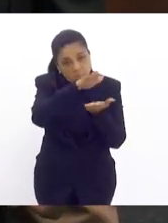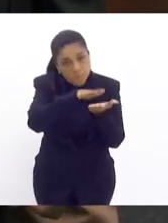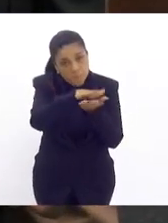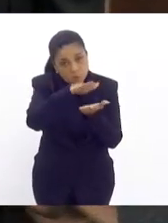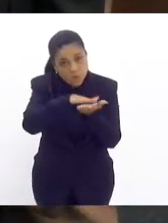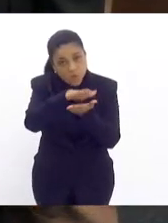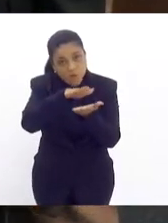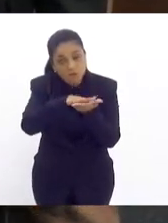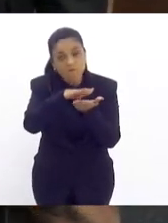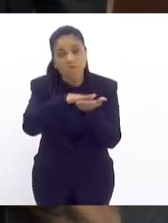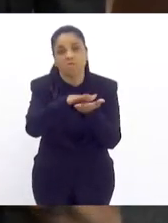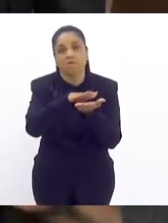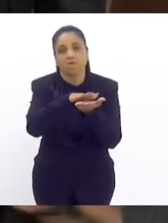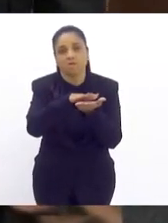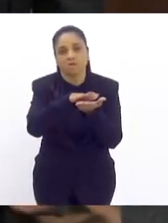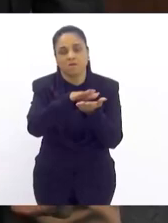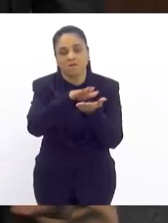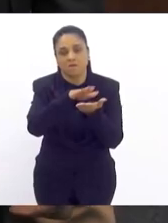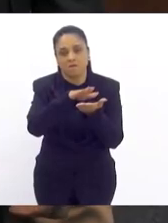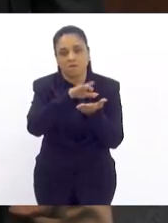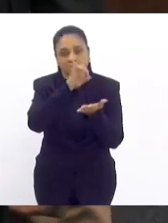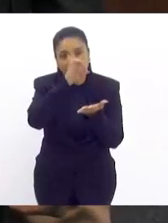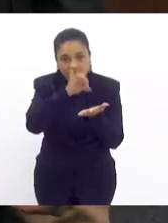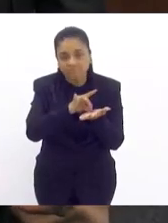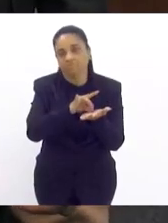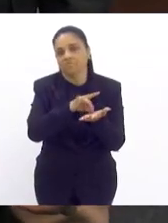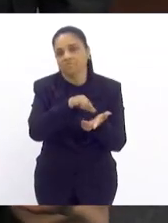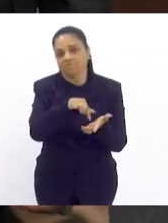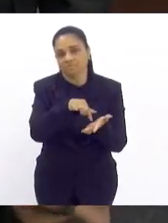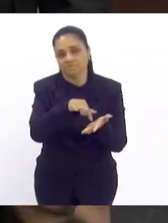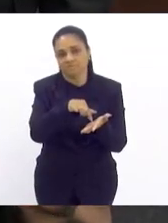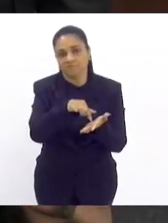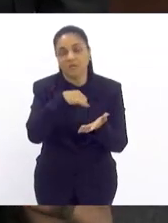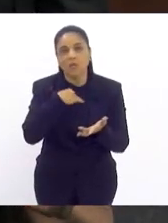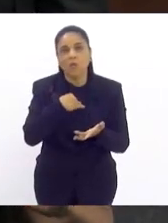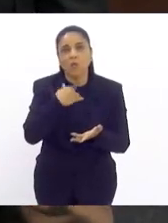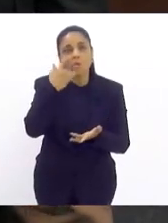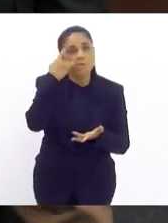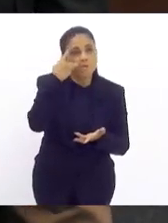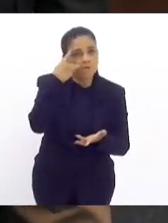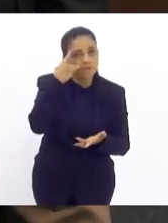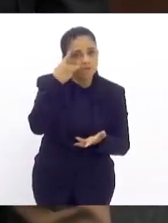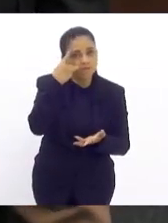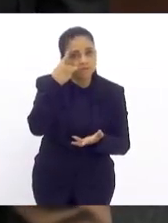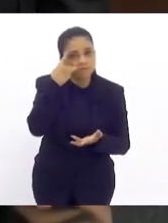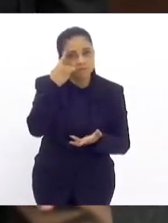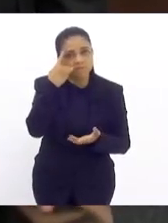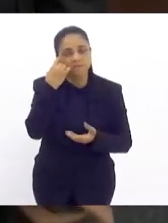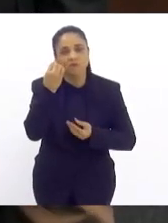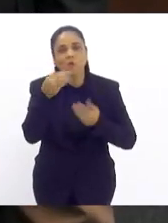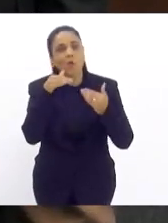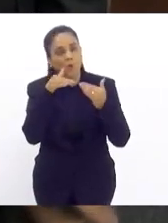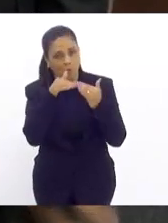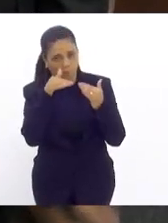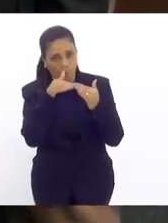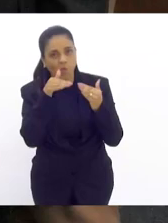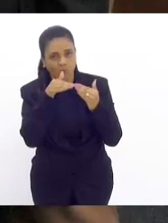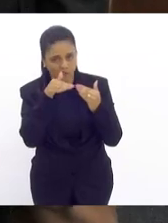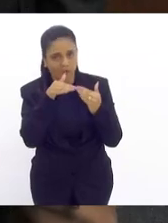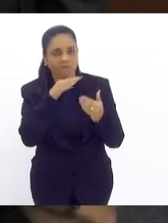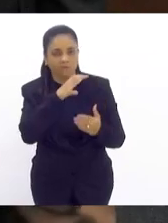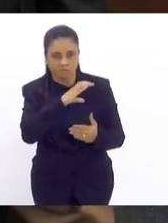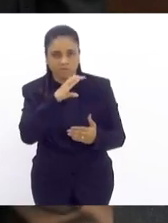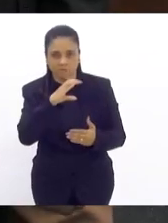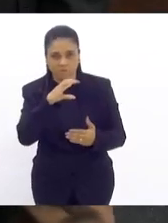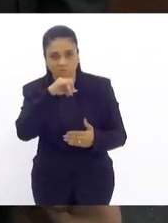ela precisa formalizar isso porque o que eu tô imaginando e o que eu tive concordância na ccj